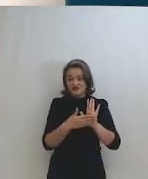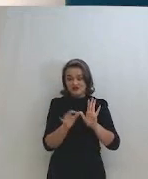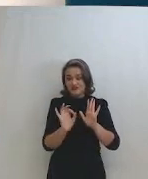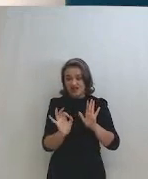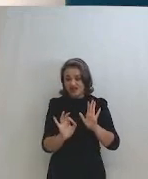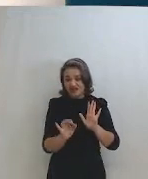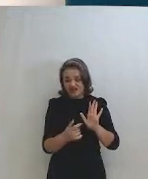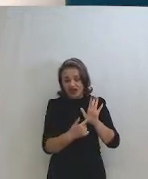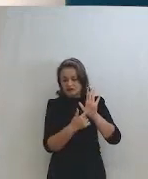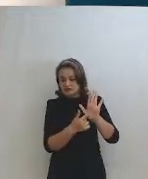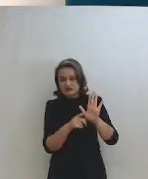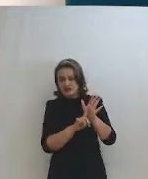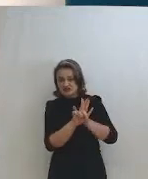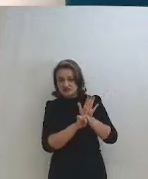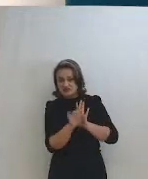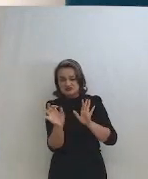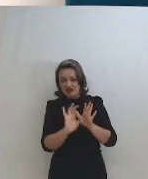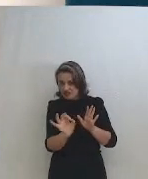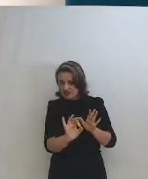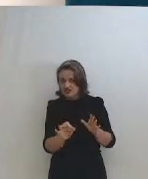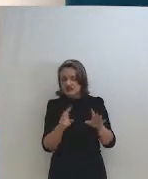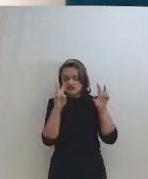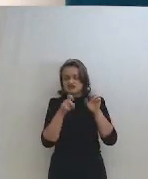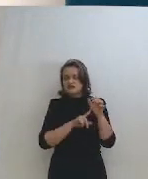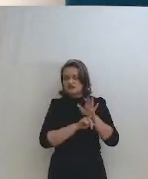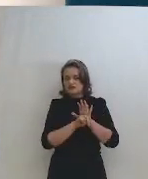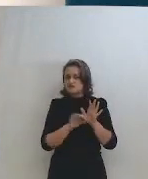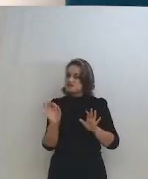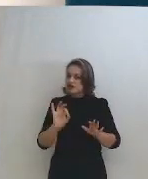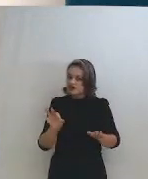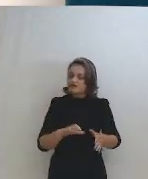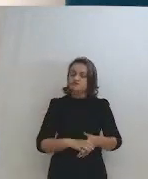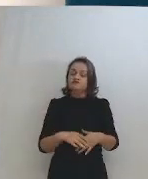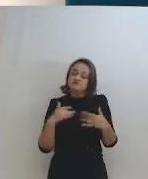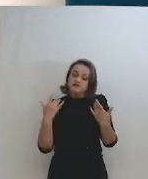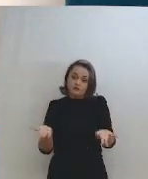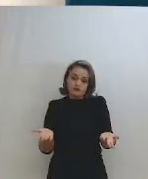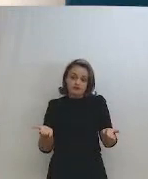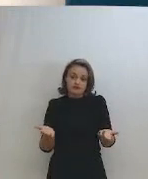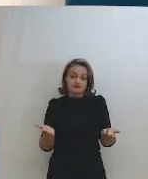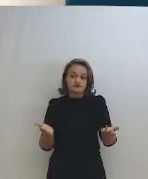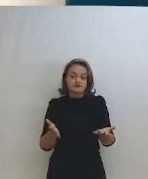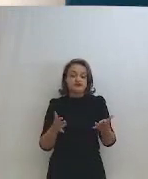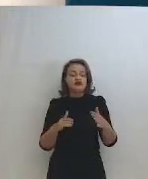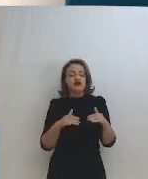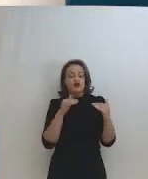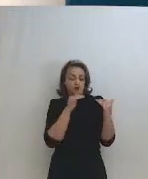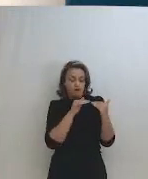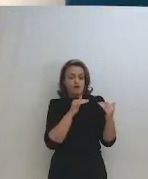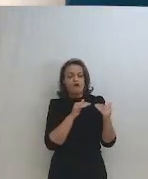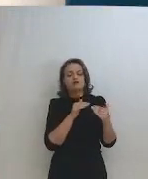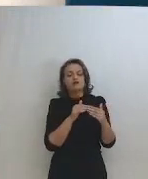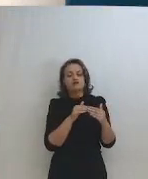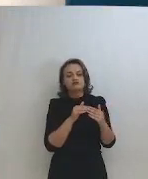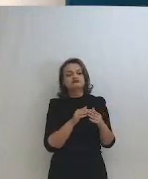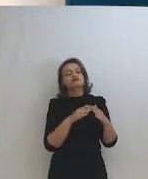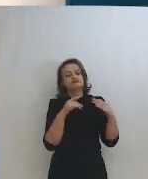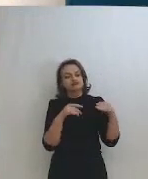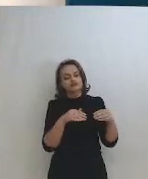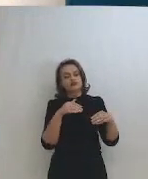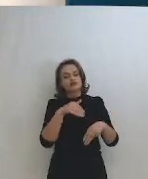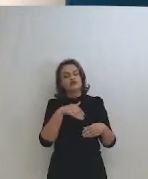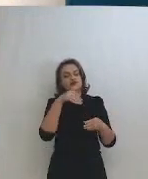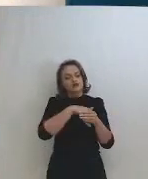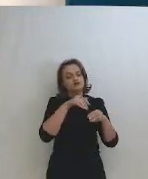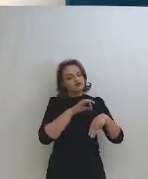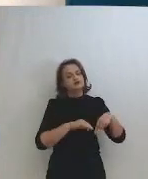examinou essas questões. Então, eu estou a acompanhar o voto de Vossa Excelência, no